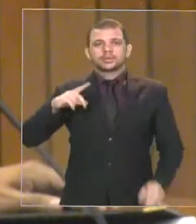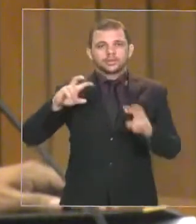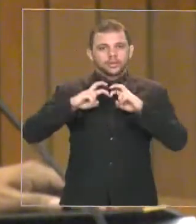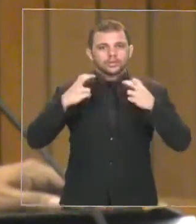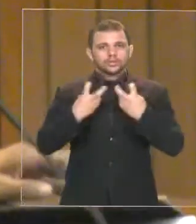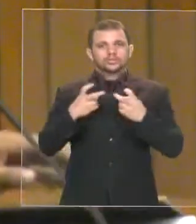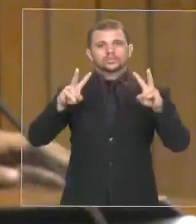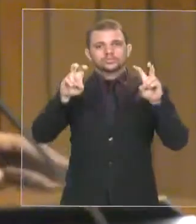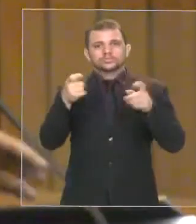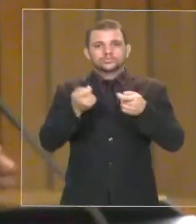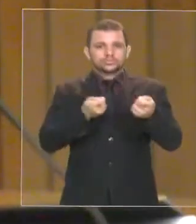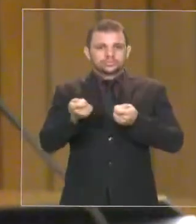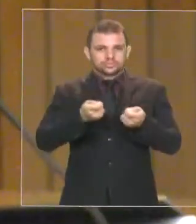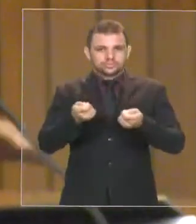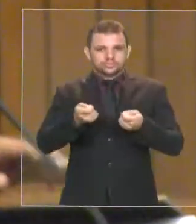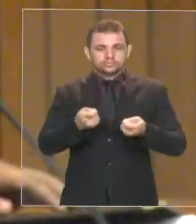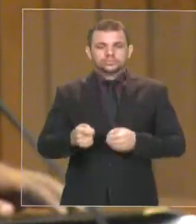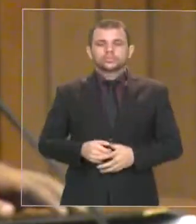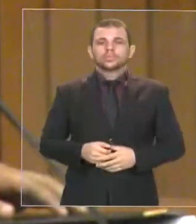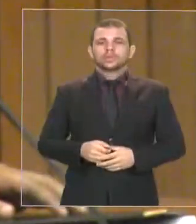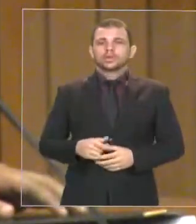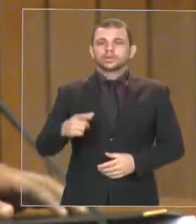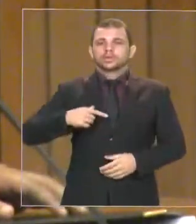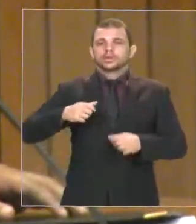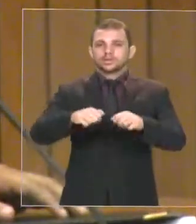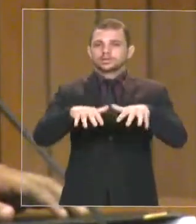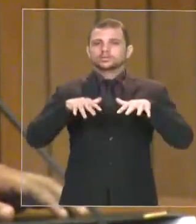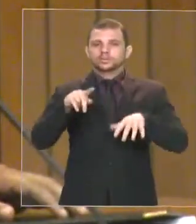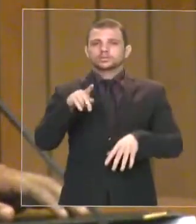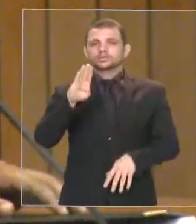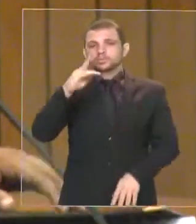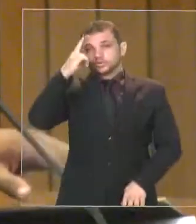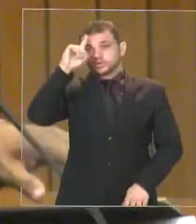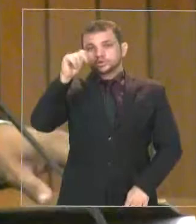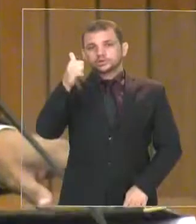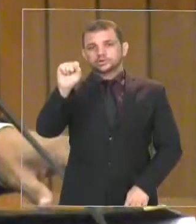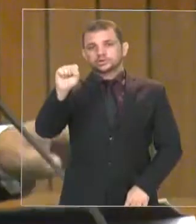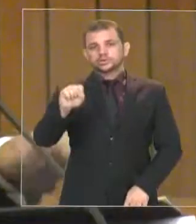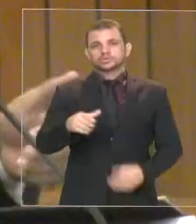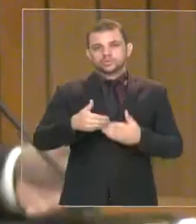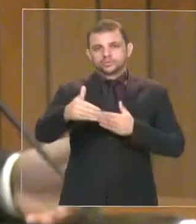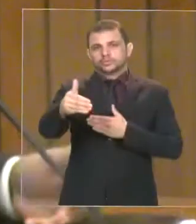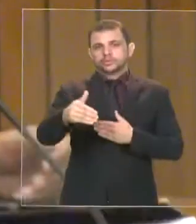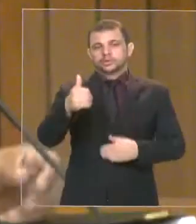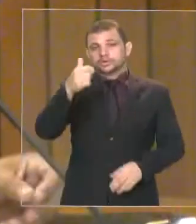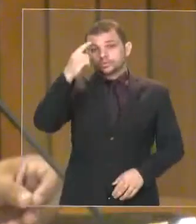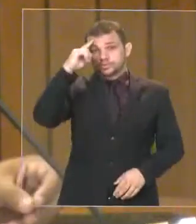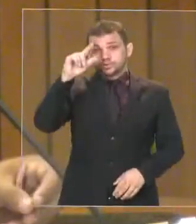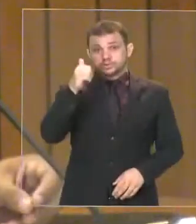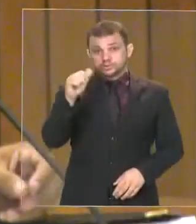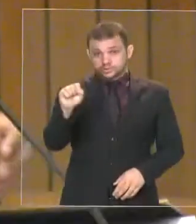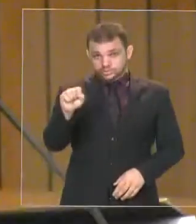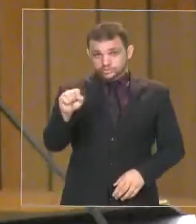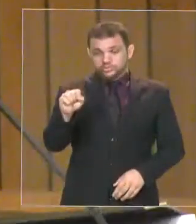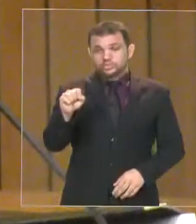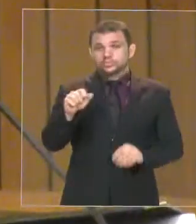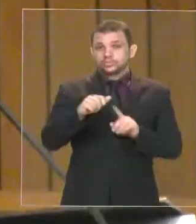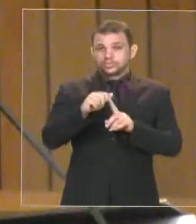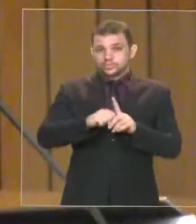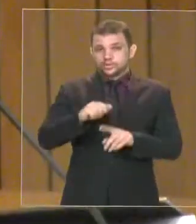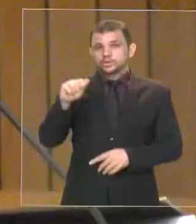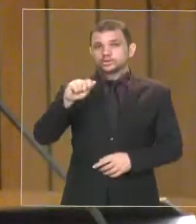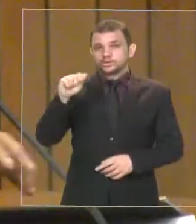de Administração, uma audiência pública para o próximo dia 18. Então, no dia 18 de